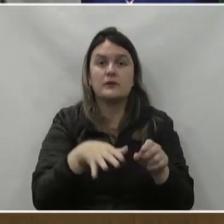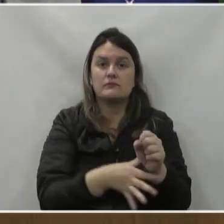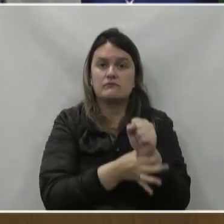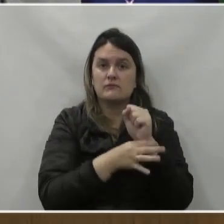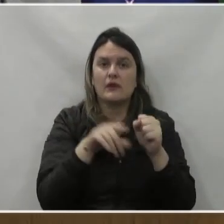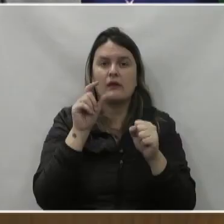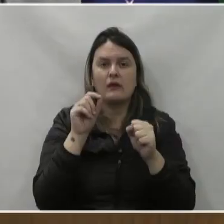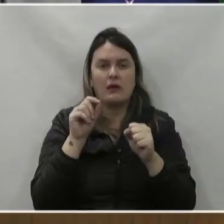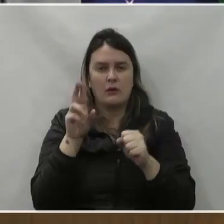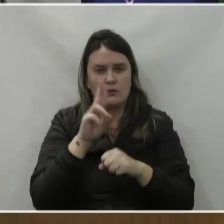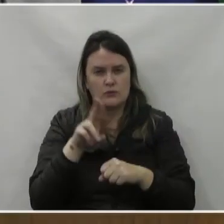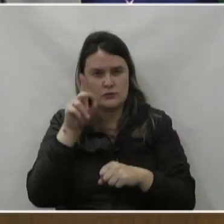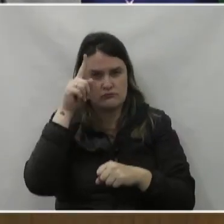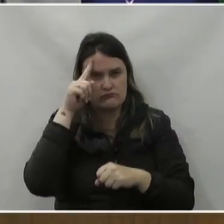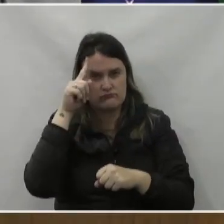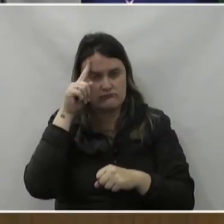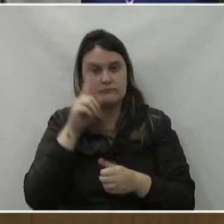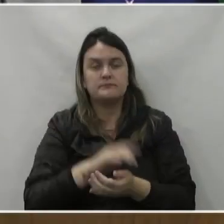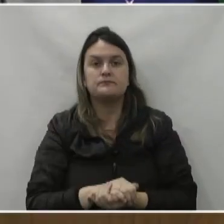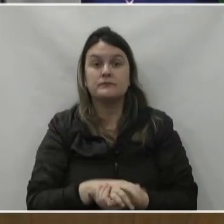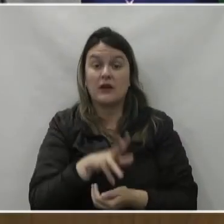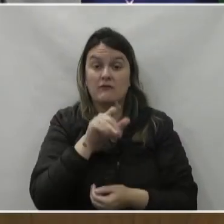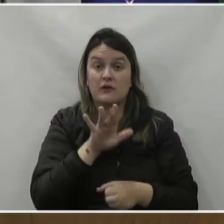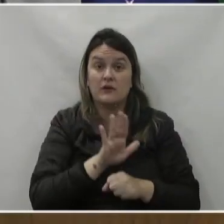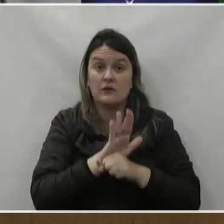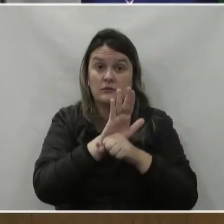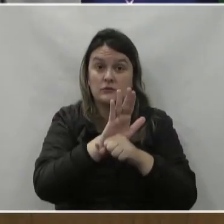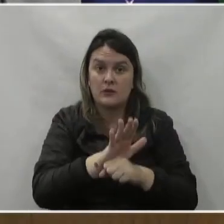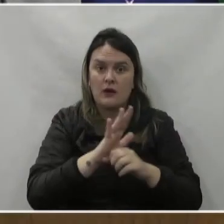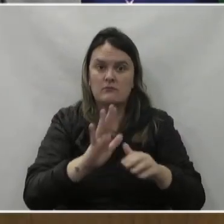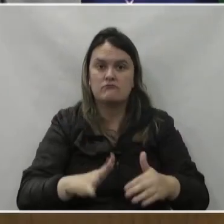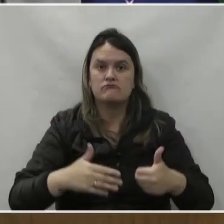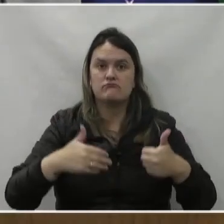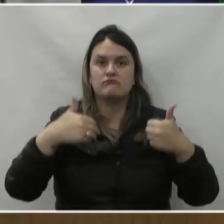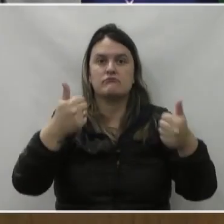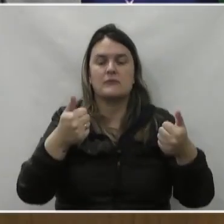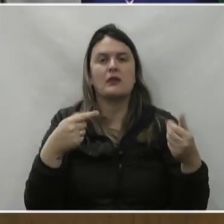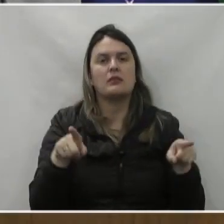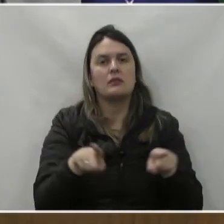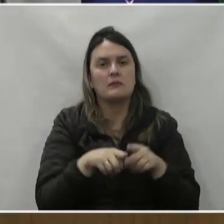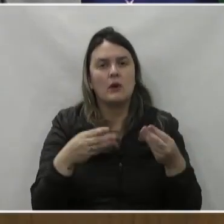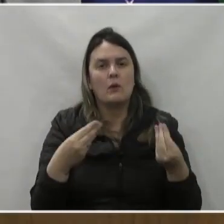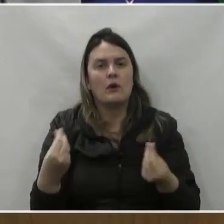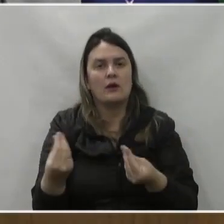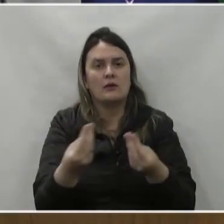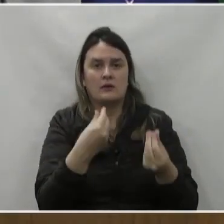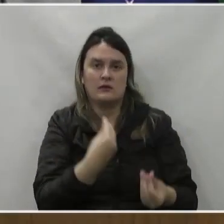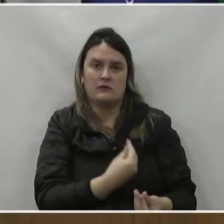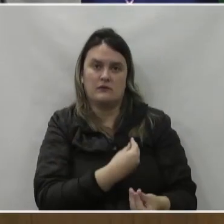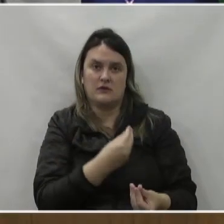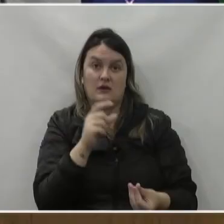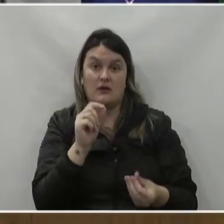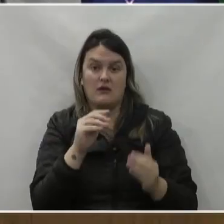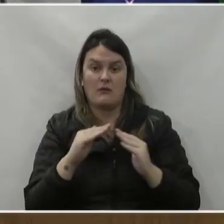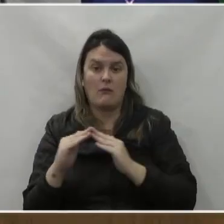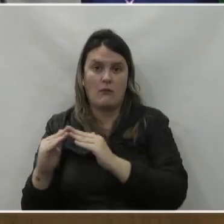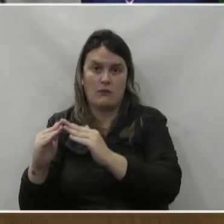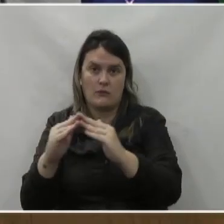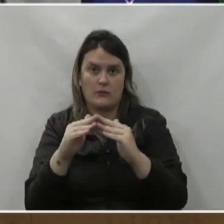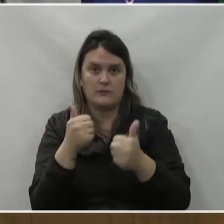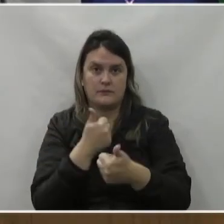aos moradores, contribuindo significativamente para a qualidade de vida da comunidade